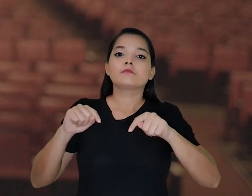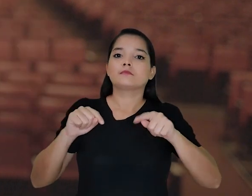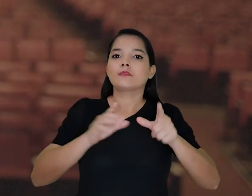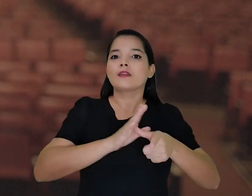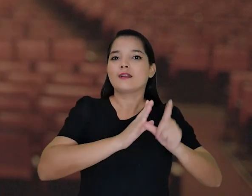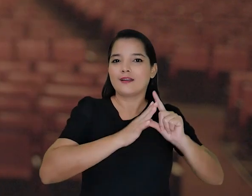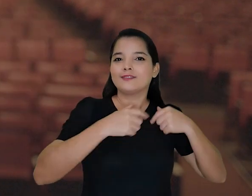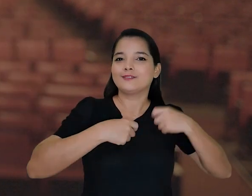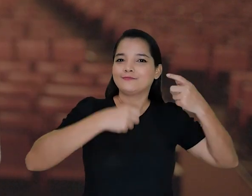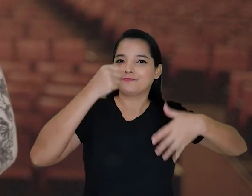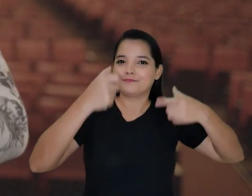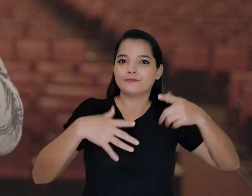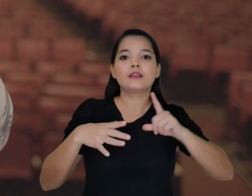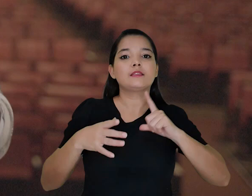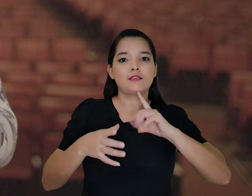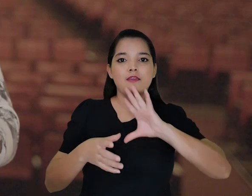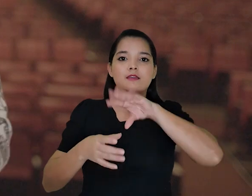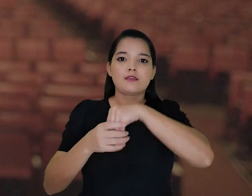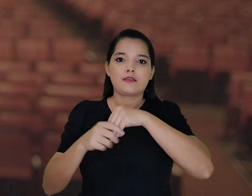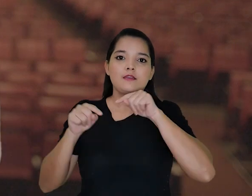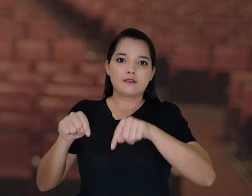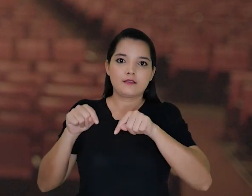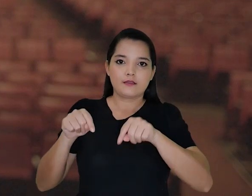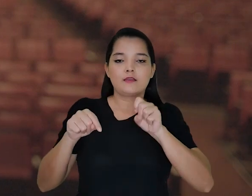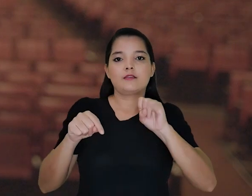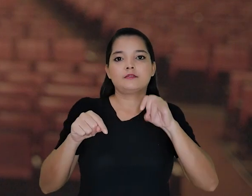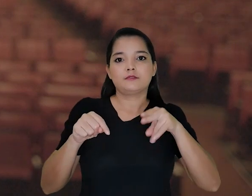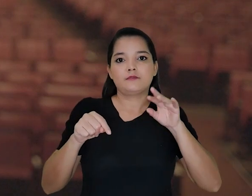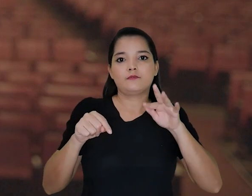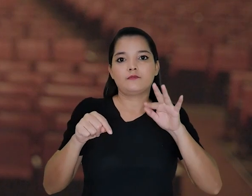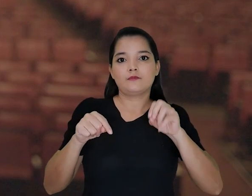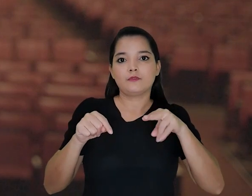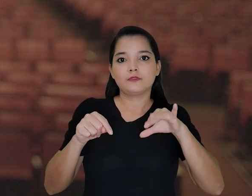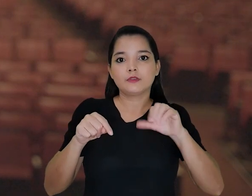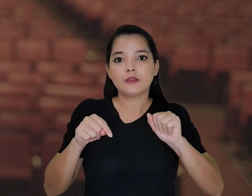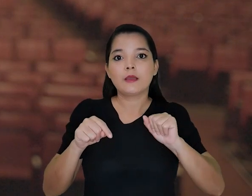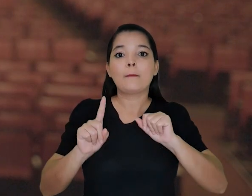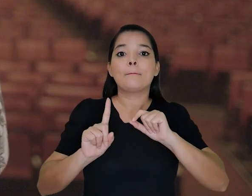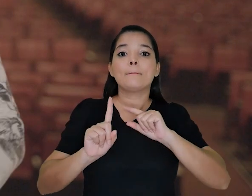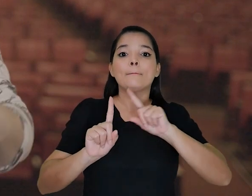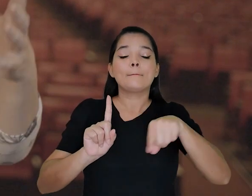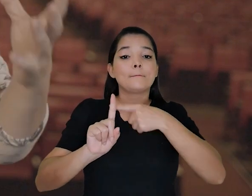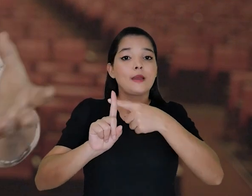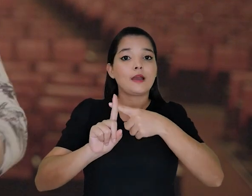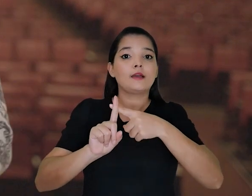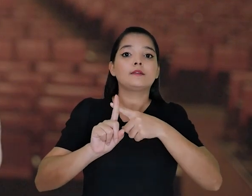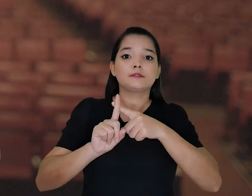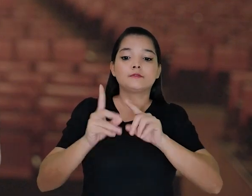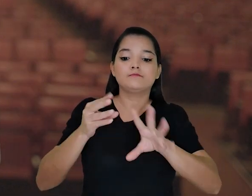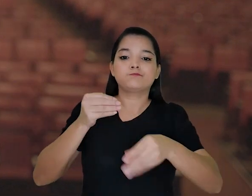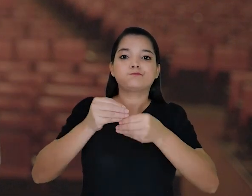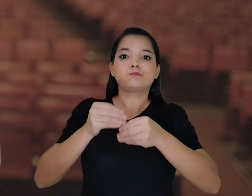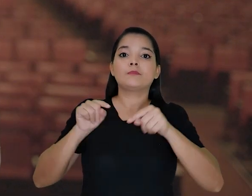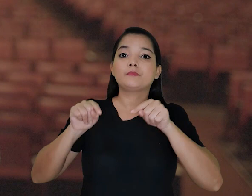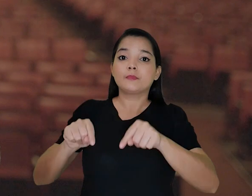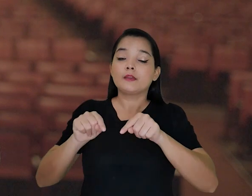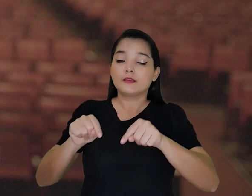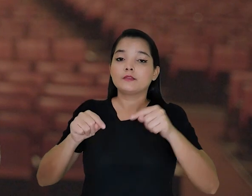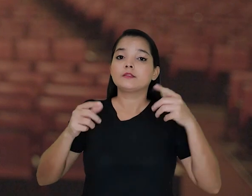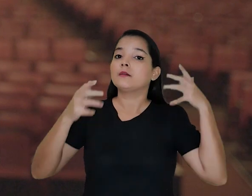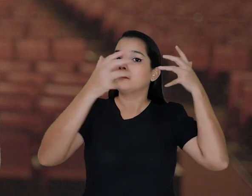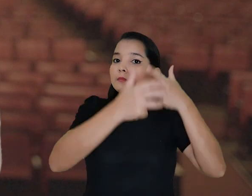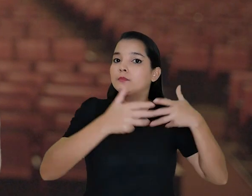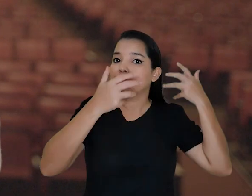falei Sinfônica mais a adição de Ah uma sessão de música